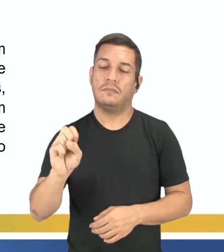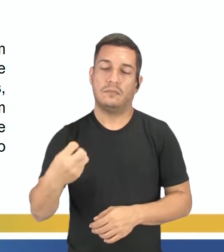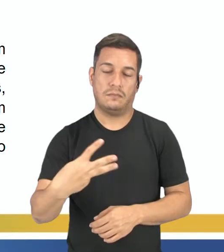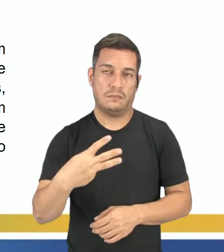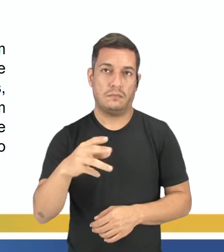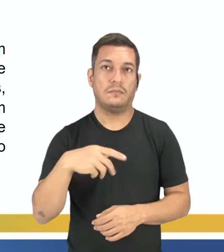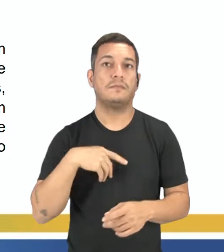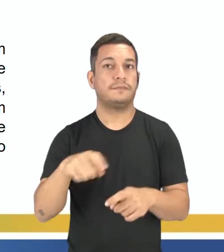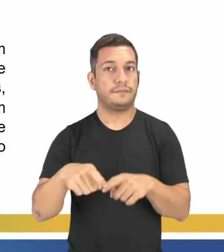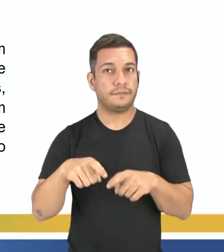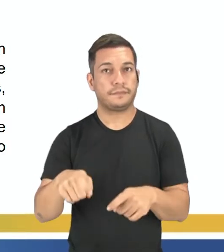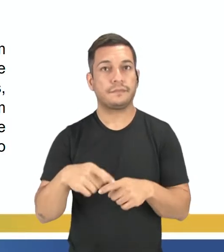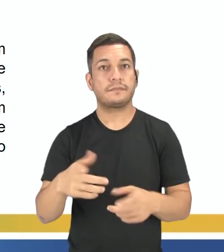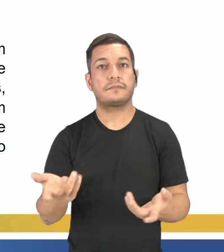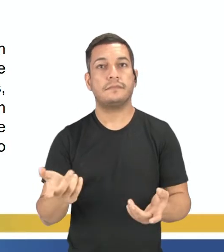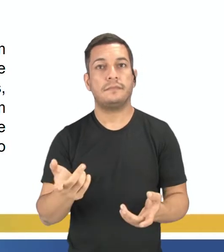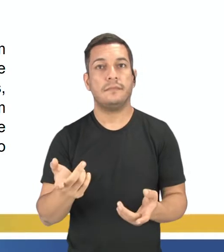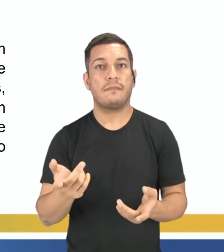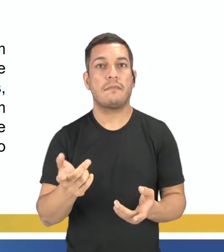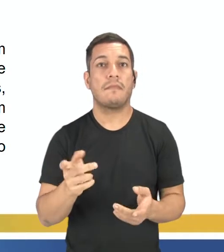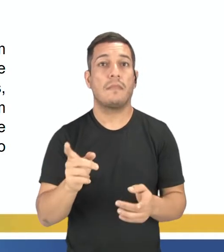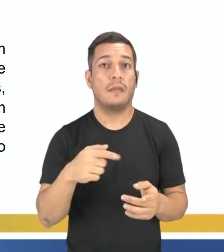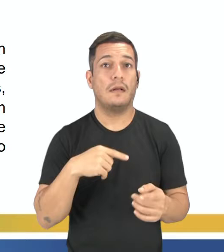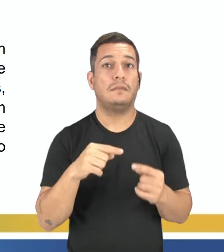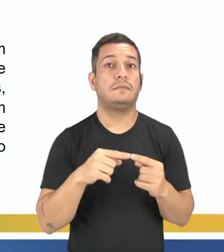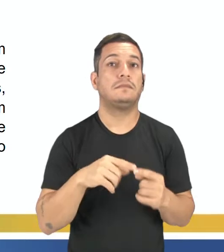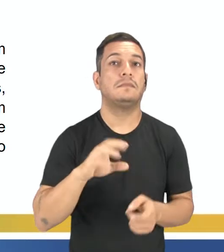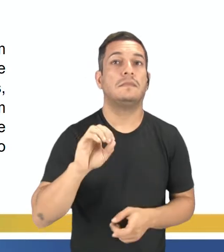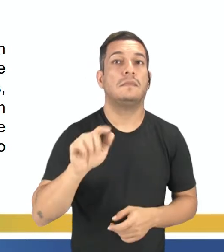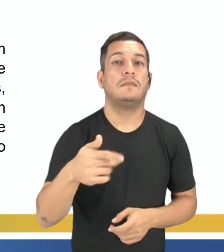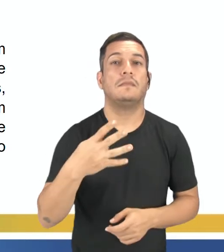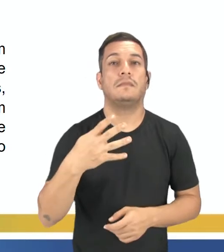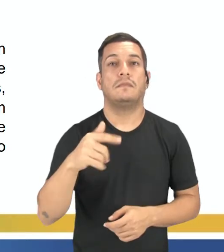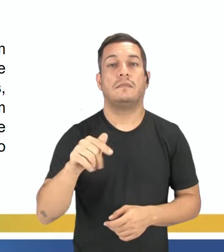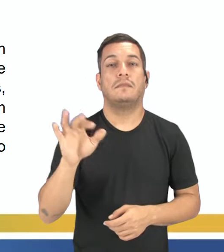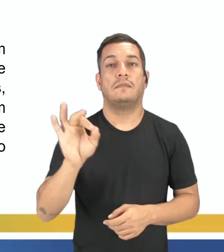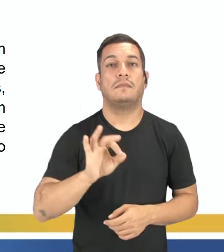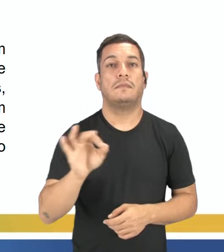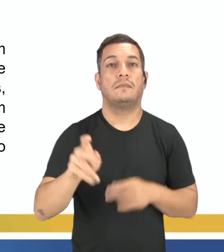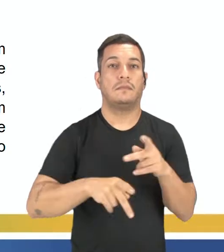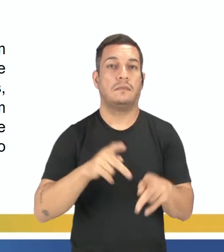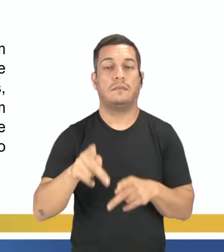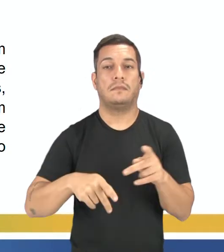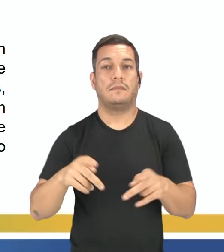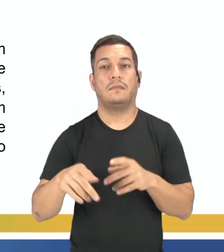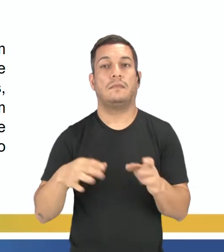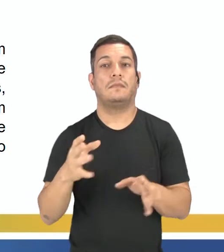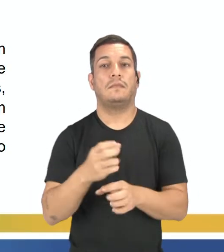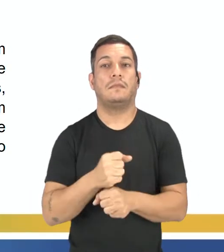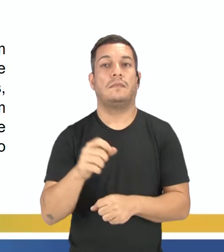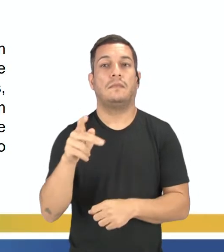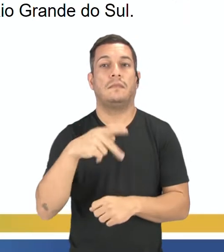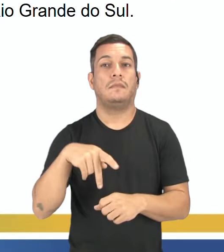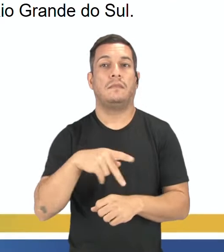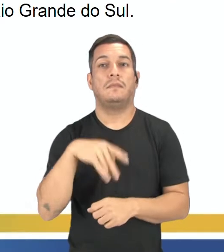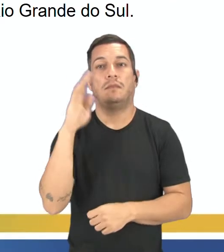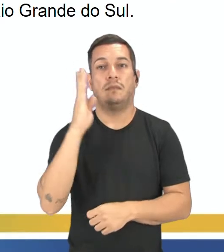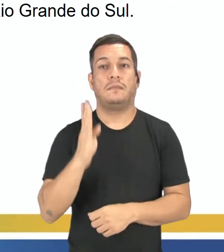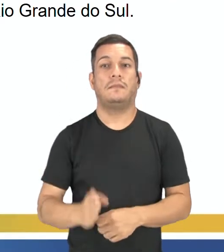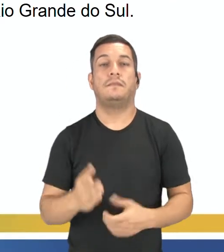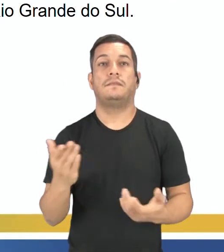572.083 pessoas em áreas rurais, o que corresponde a 0,43% da população total do nosso